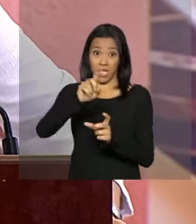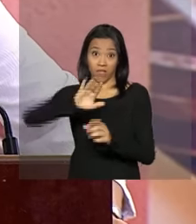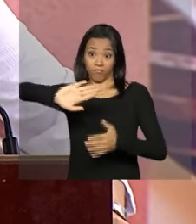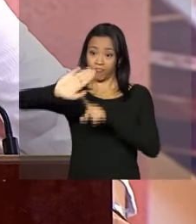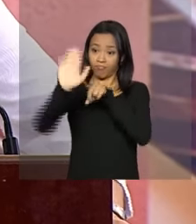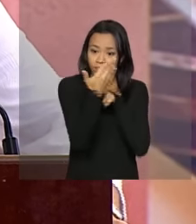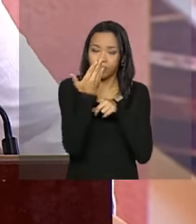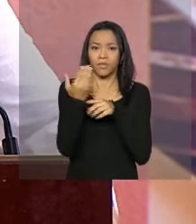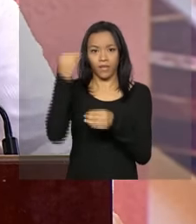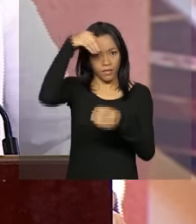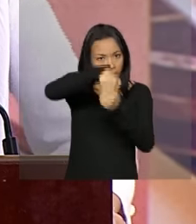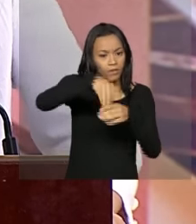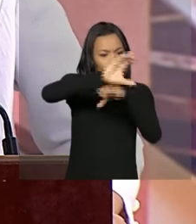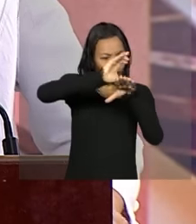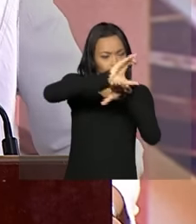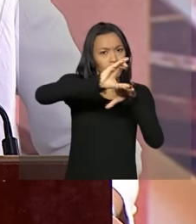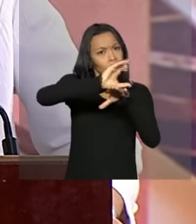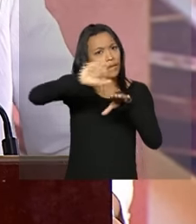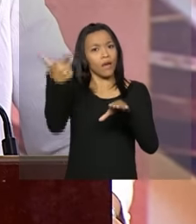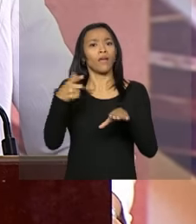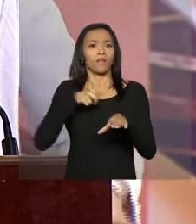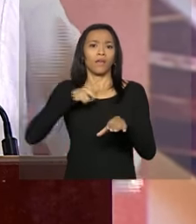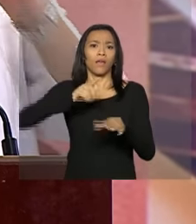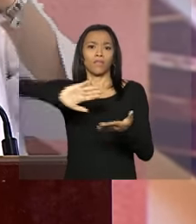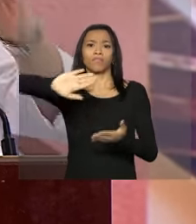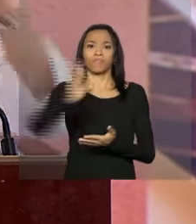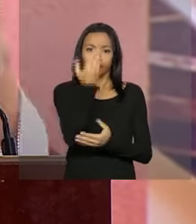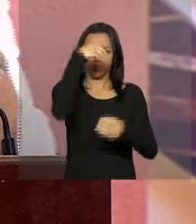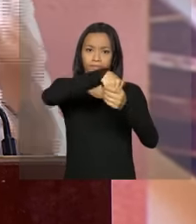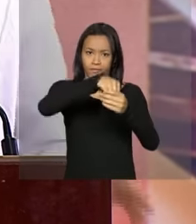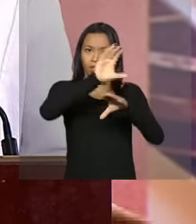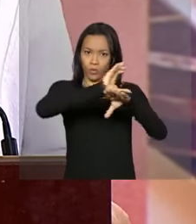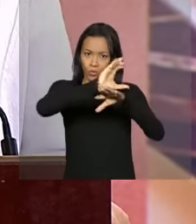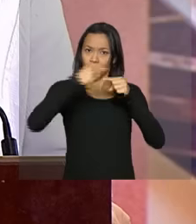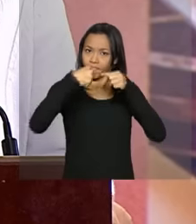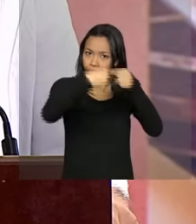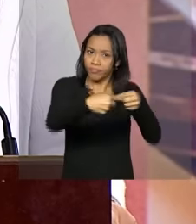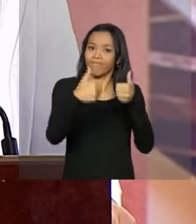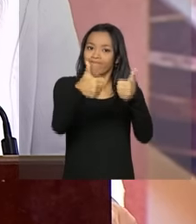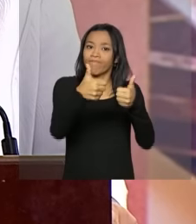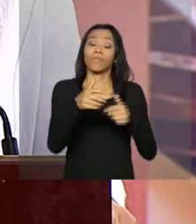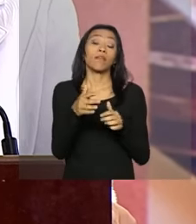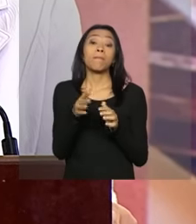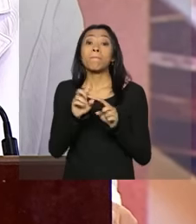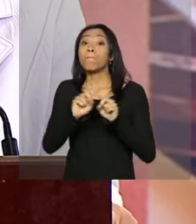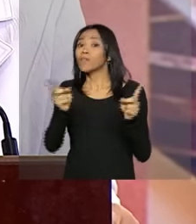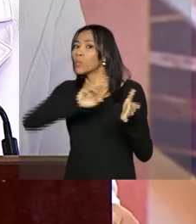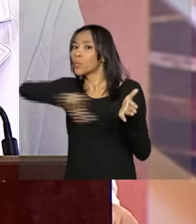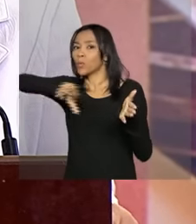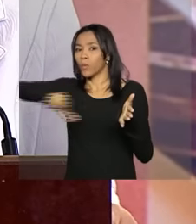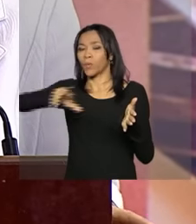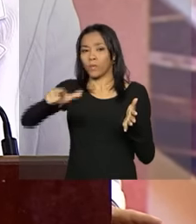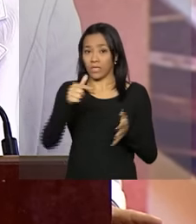ou não previsto na constitui está o que não está previsto é que sem